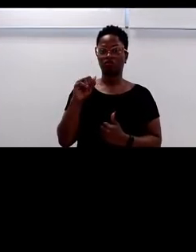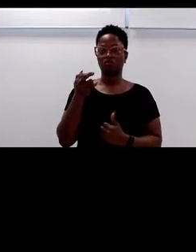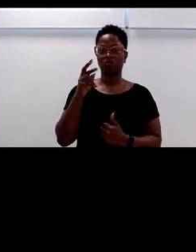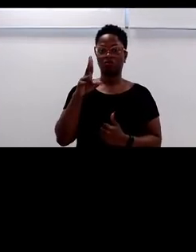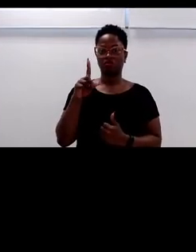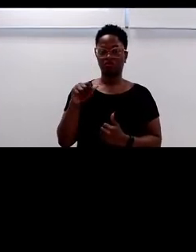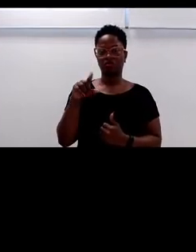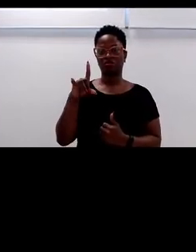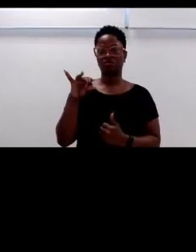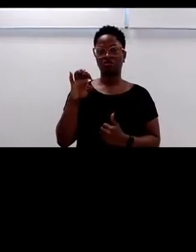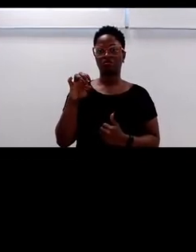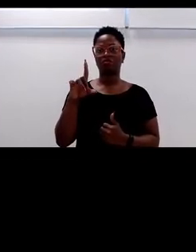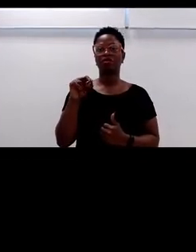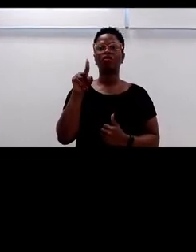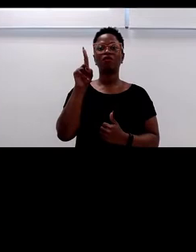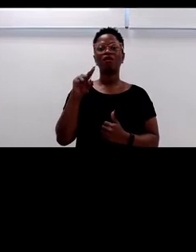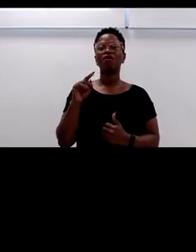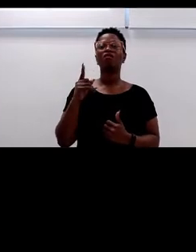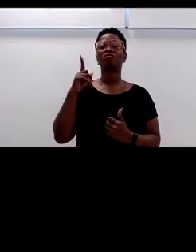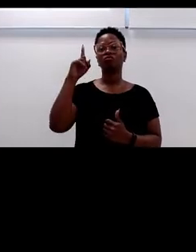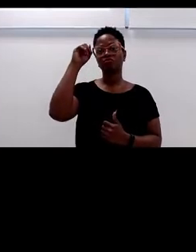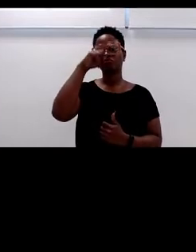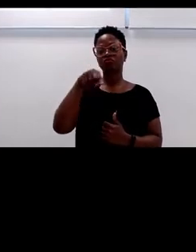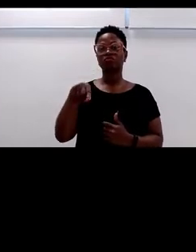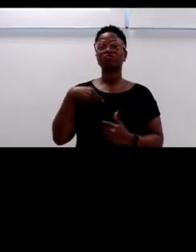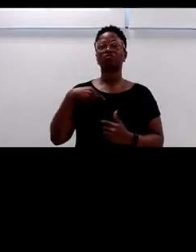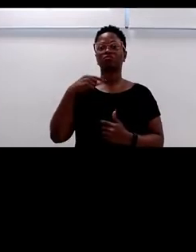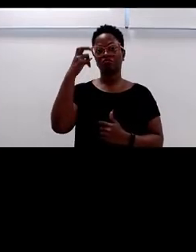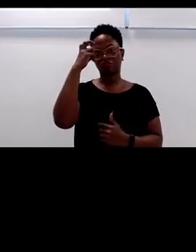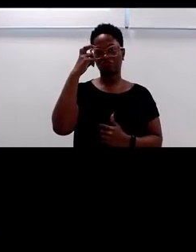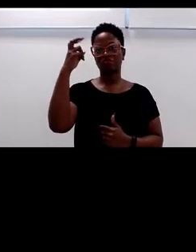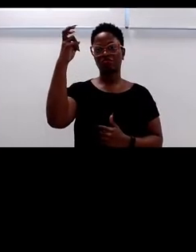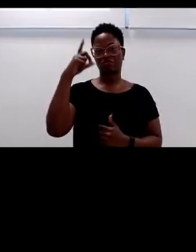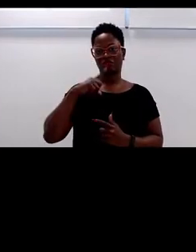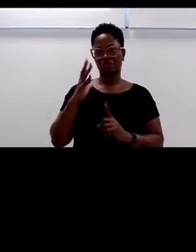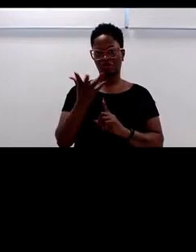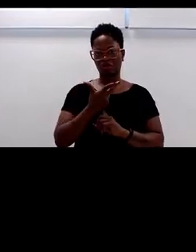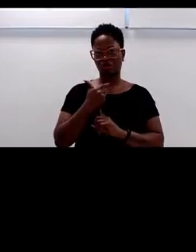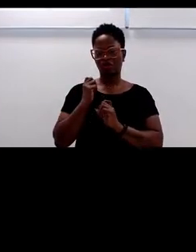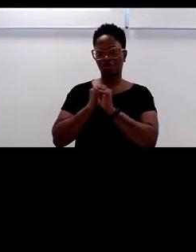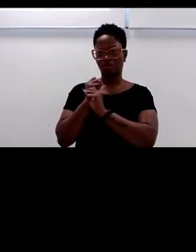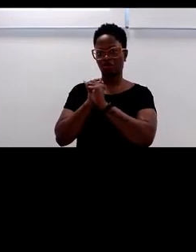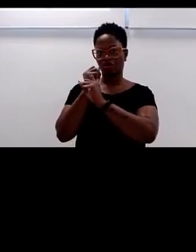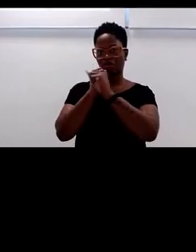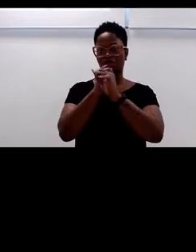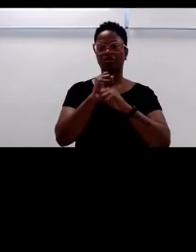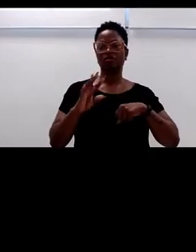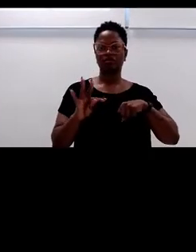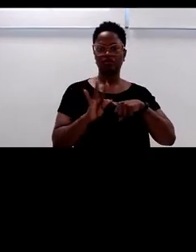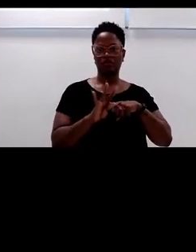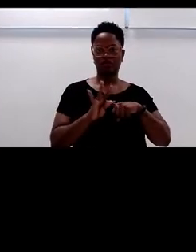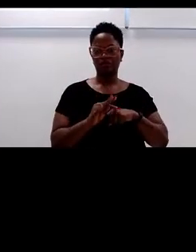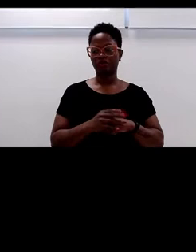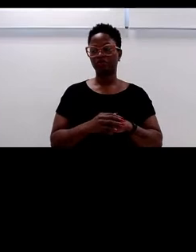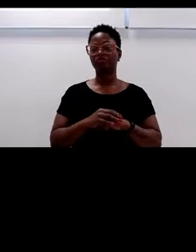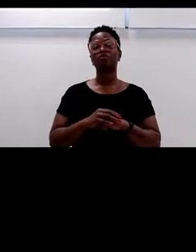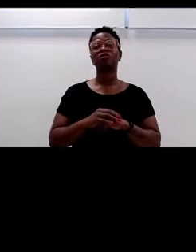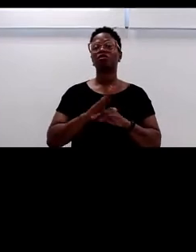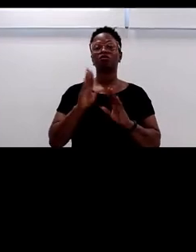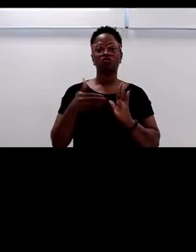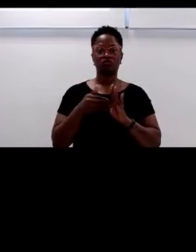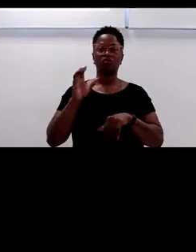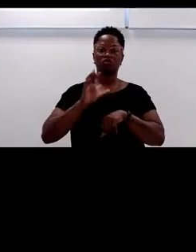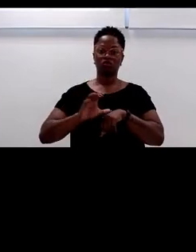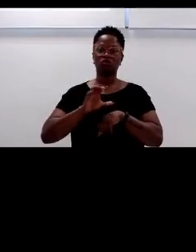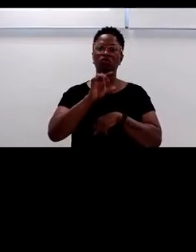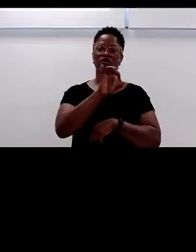raros artistas brasileiros que detém o conhecimento dessa arte milenar e sua técnica. Ao final do curso, cada